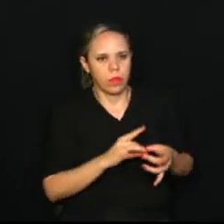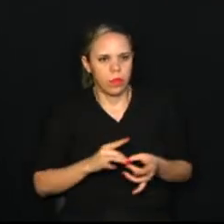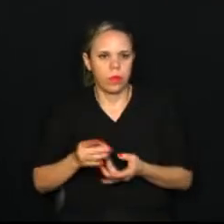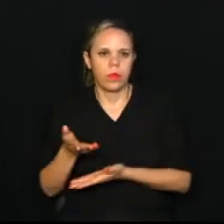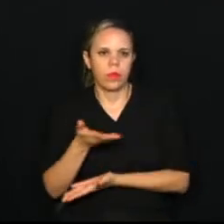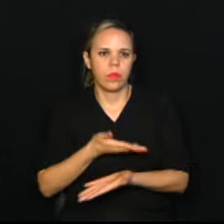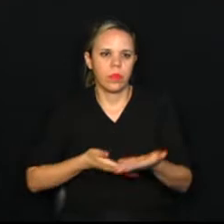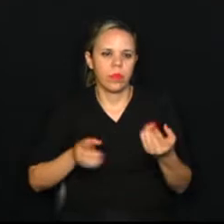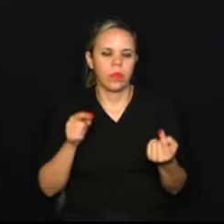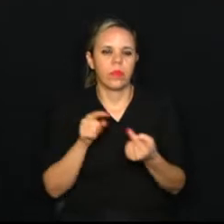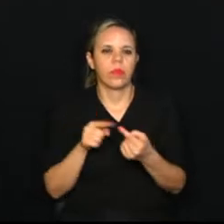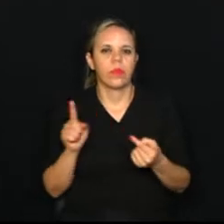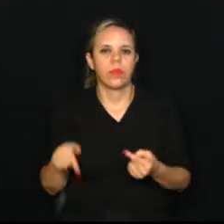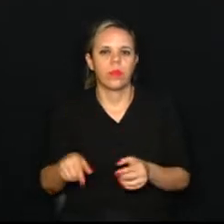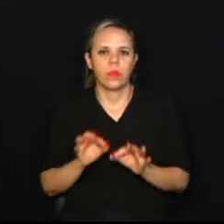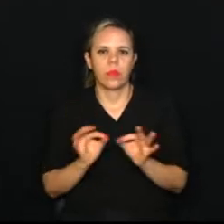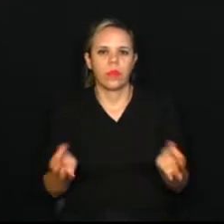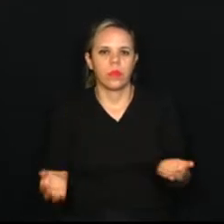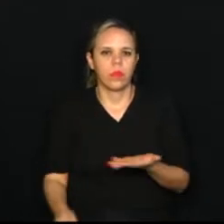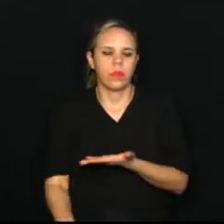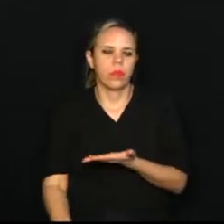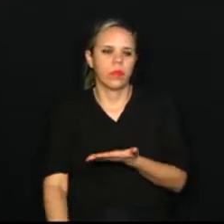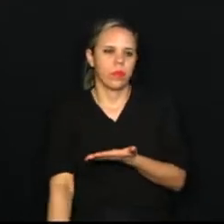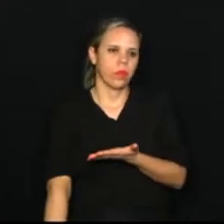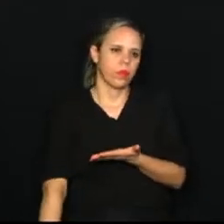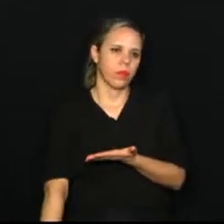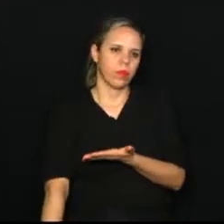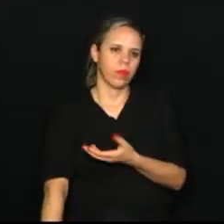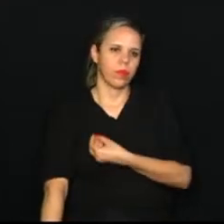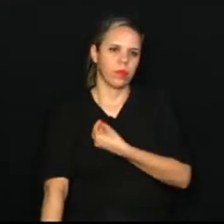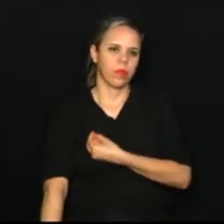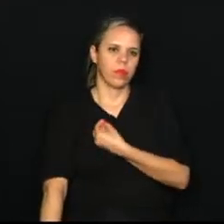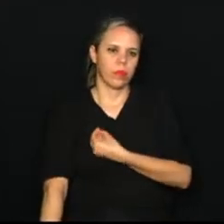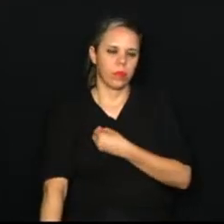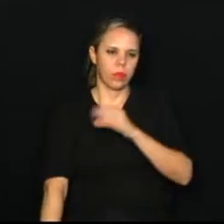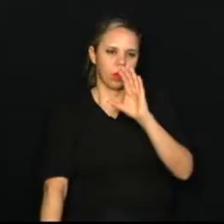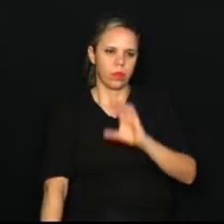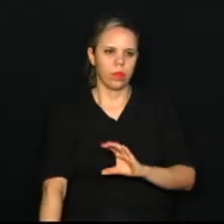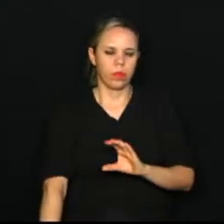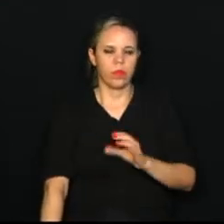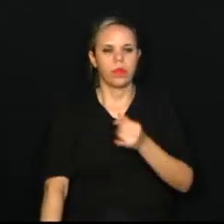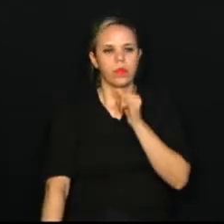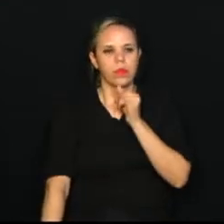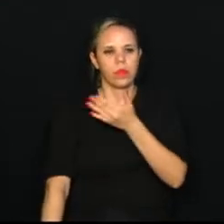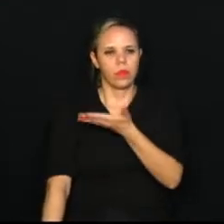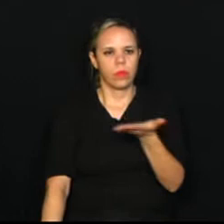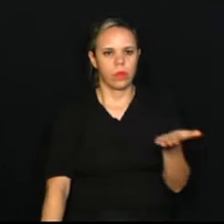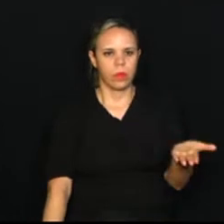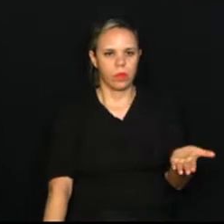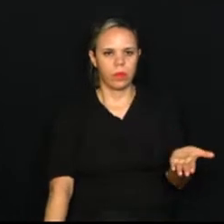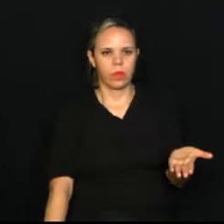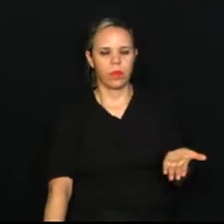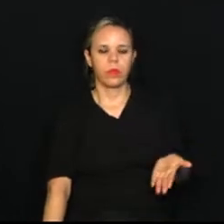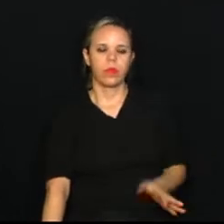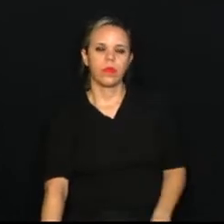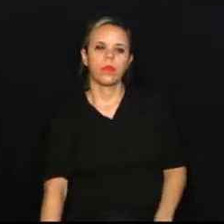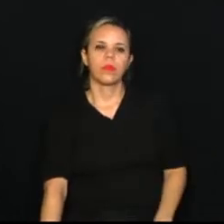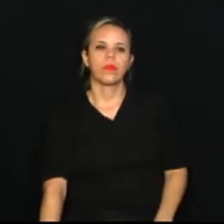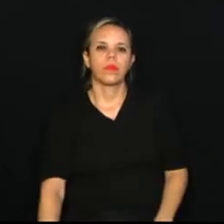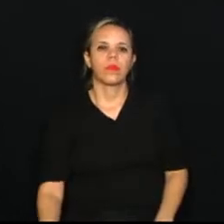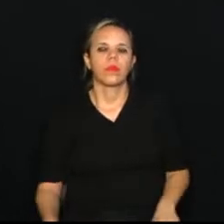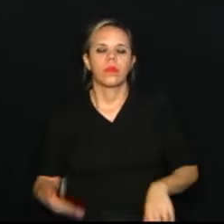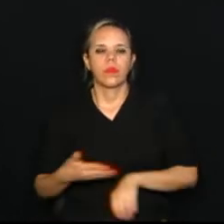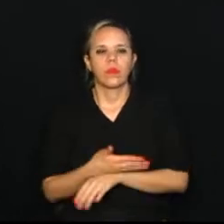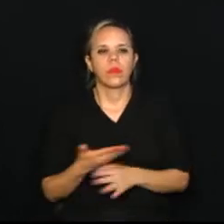O objetivo é simplificar a vida do cidadão. Por exemplo, se você entra